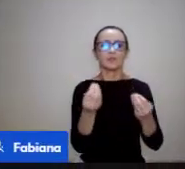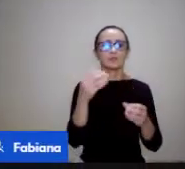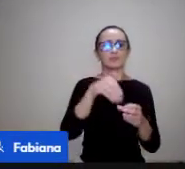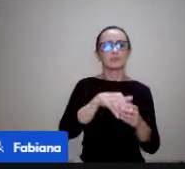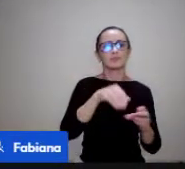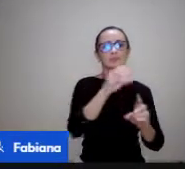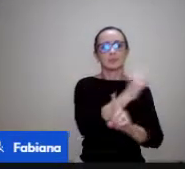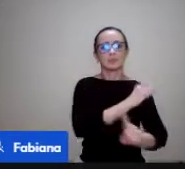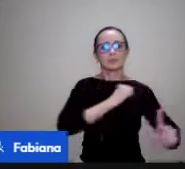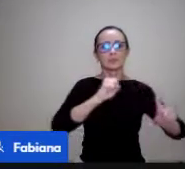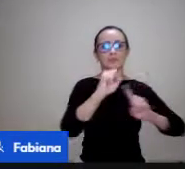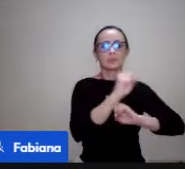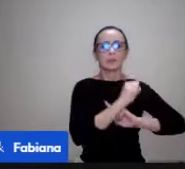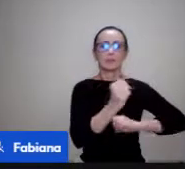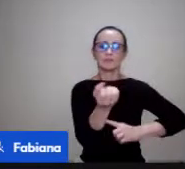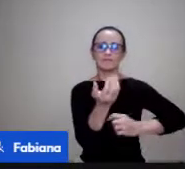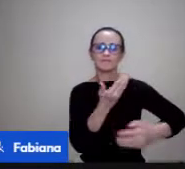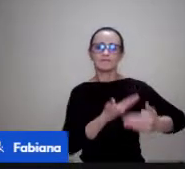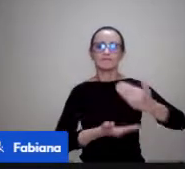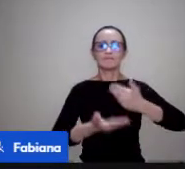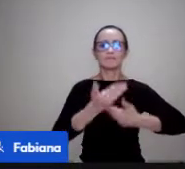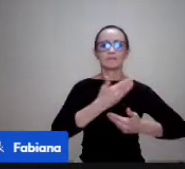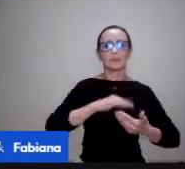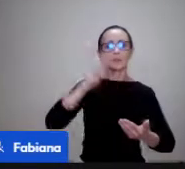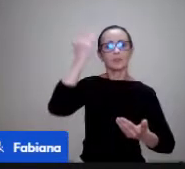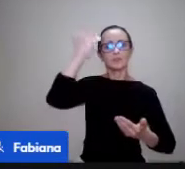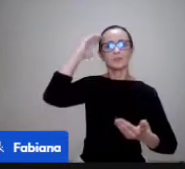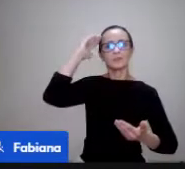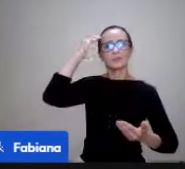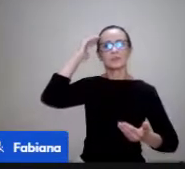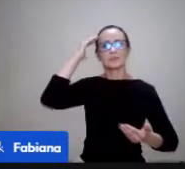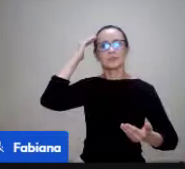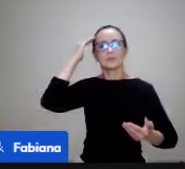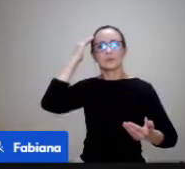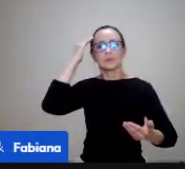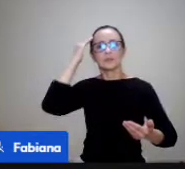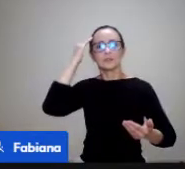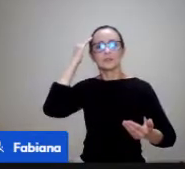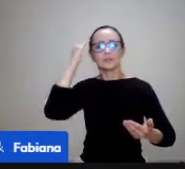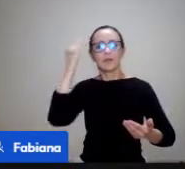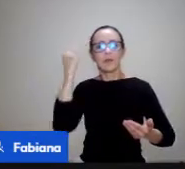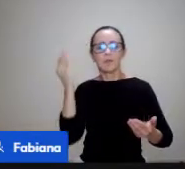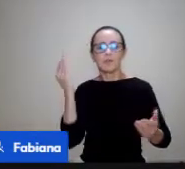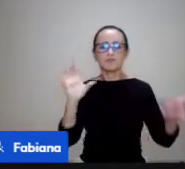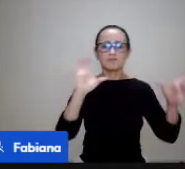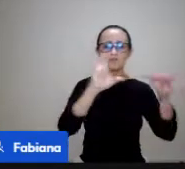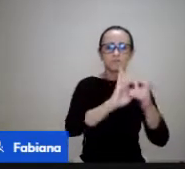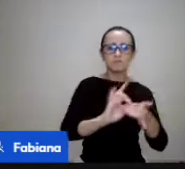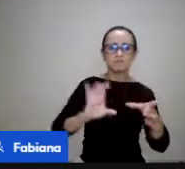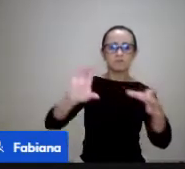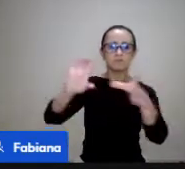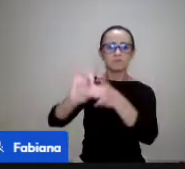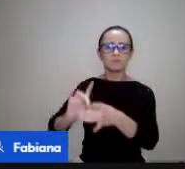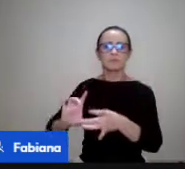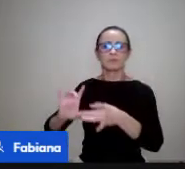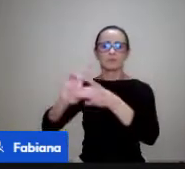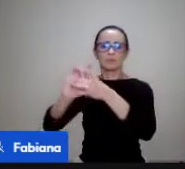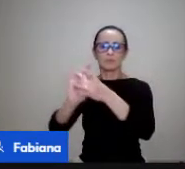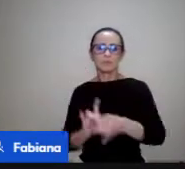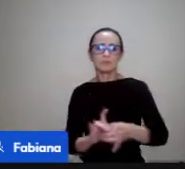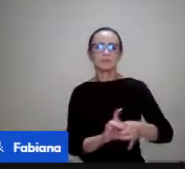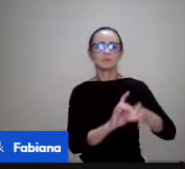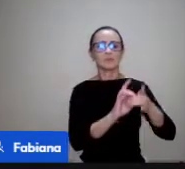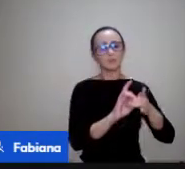à sociabilidade, e entendida pelas interseções que aproximam